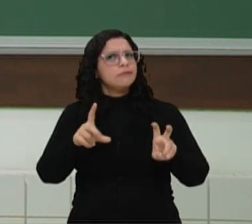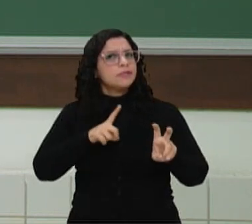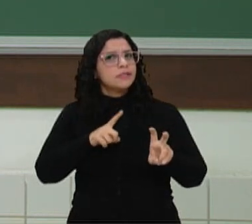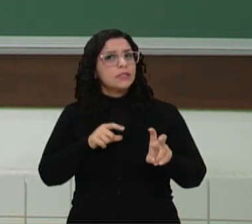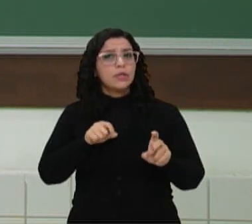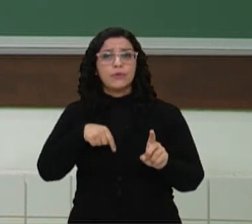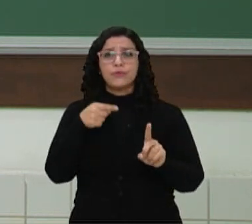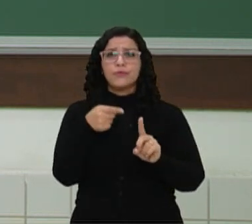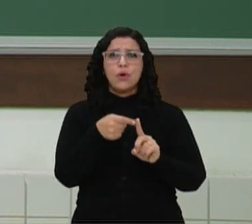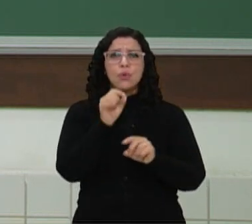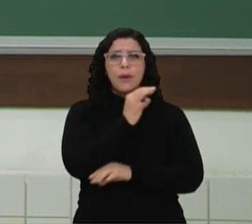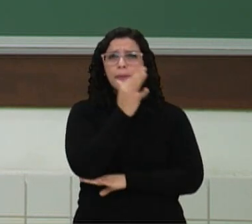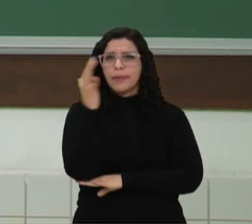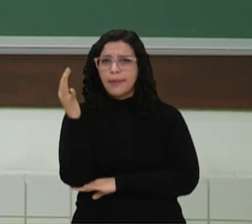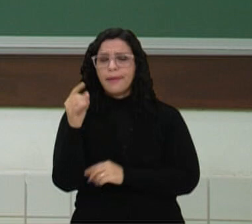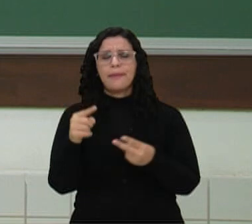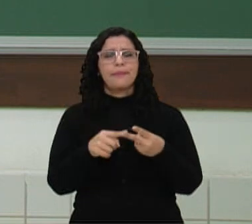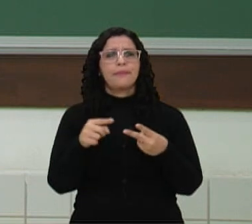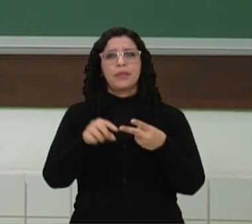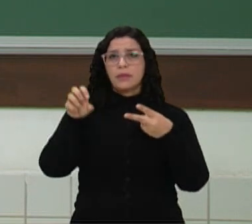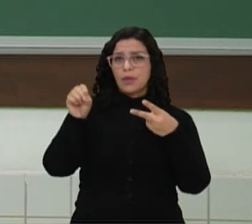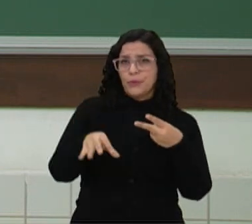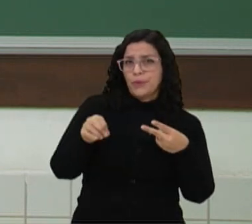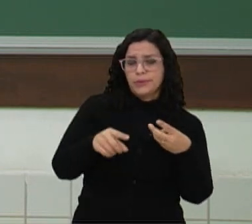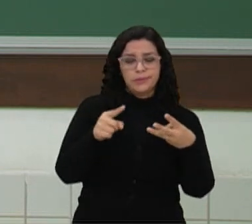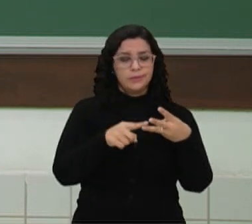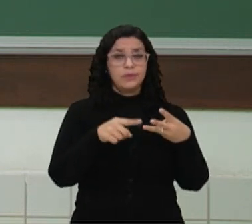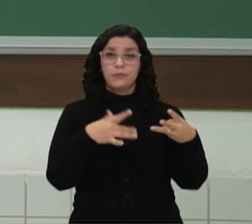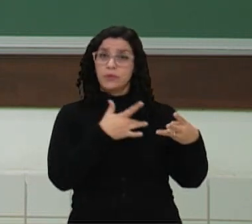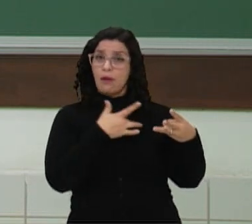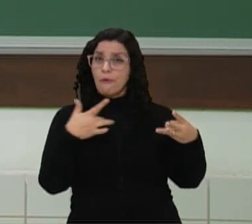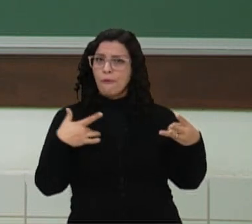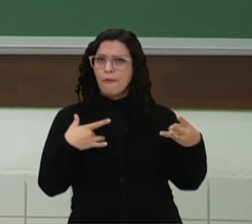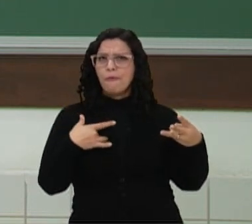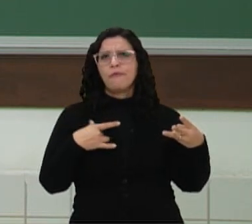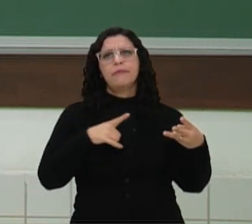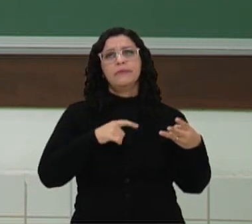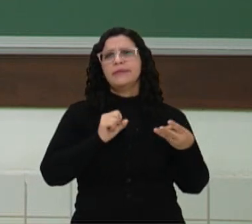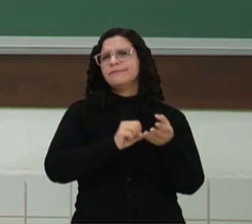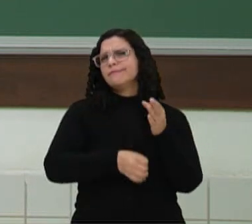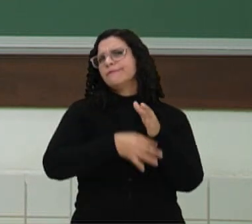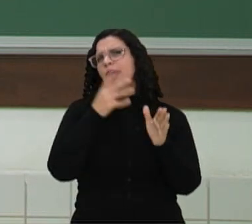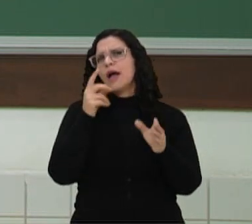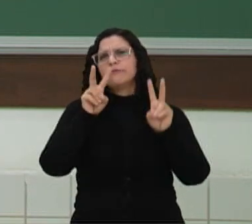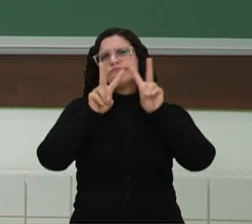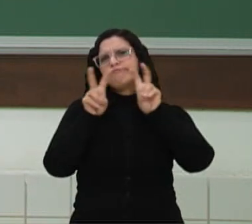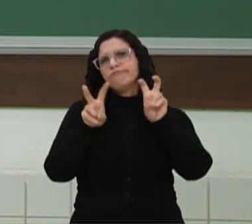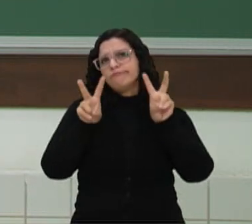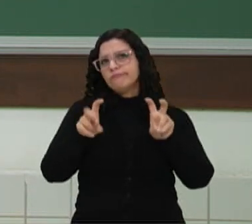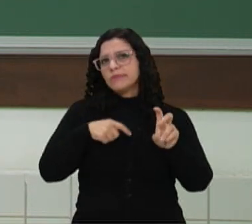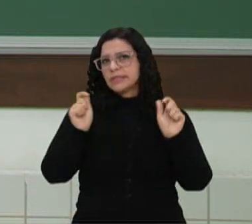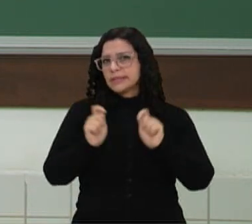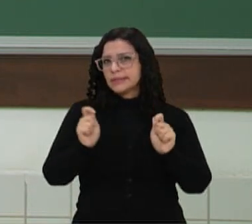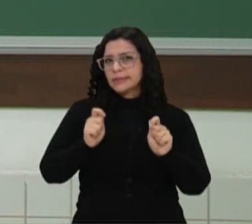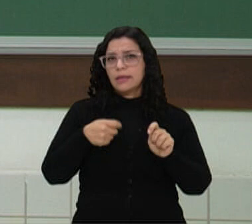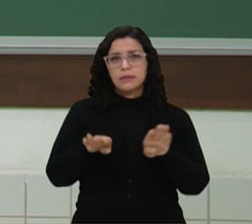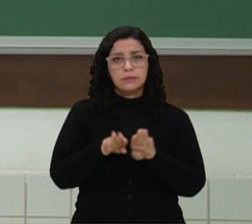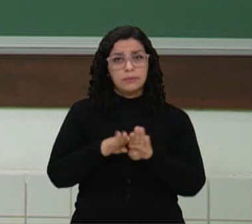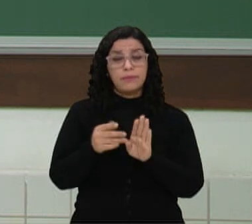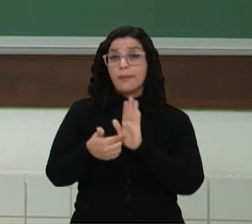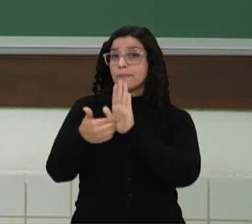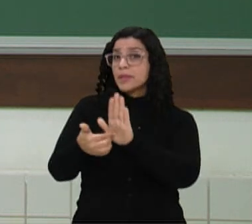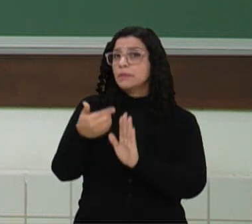Assuntos ligados ao meio ambiente, à educação, à saúde, infinitos assuntos que podem